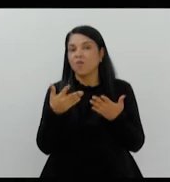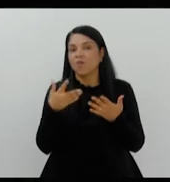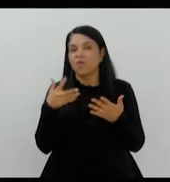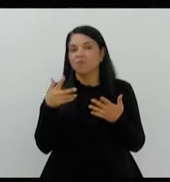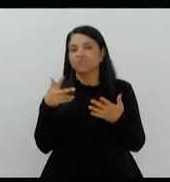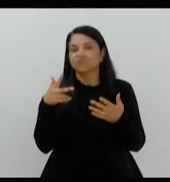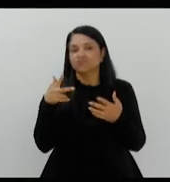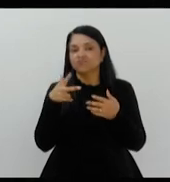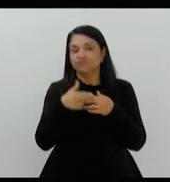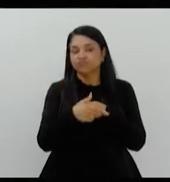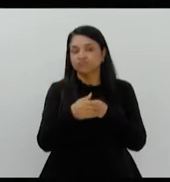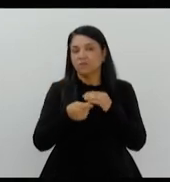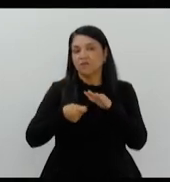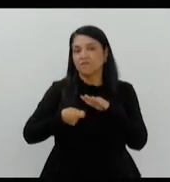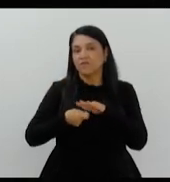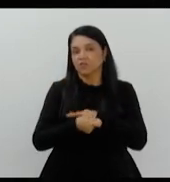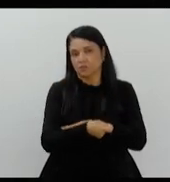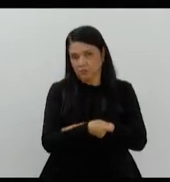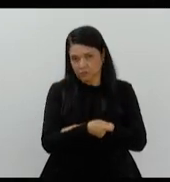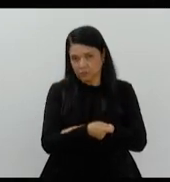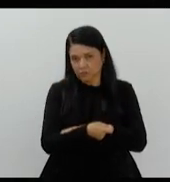os investimentos.